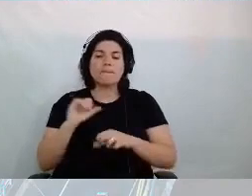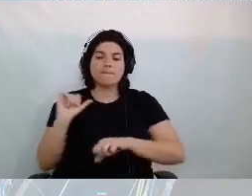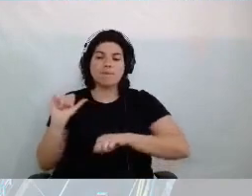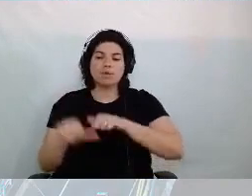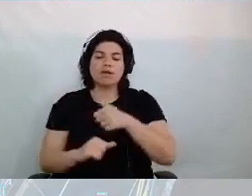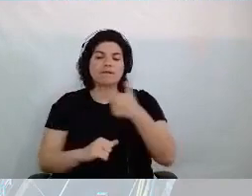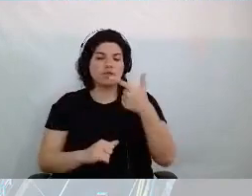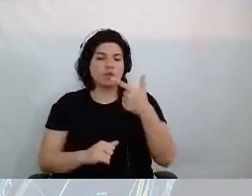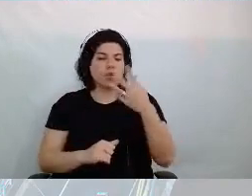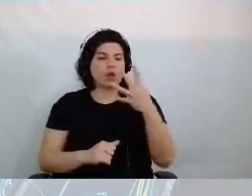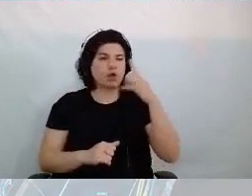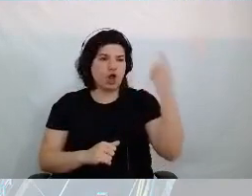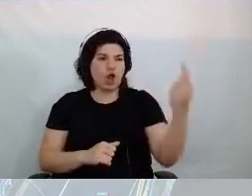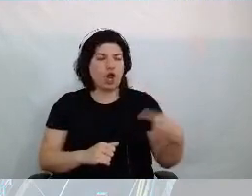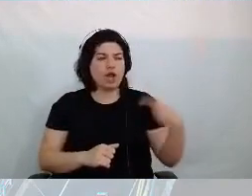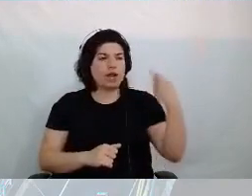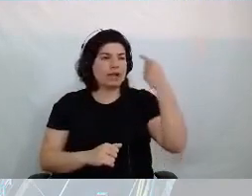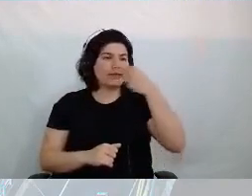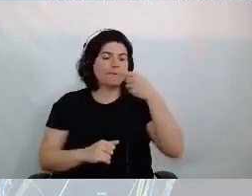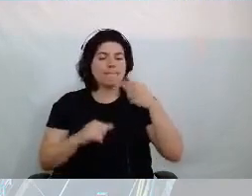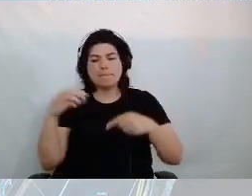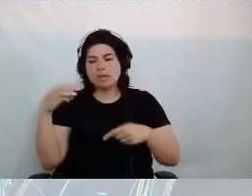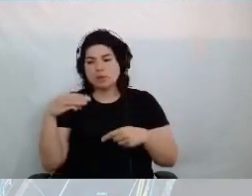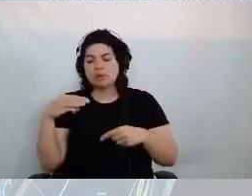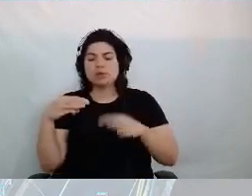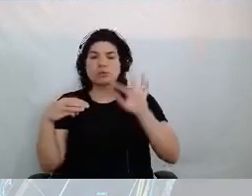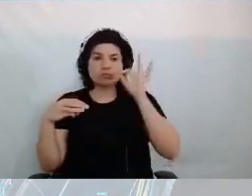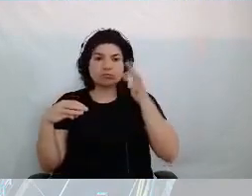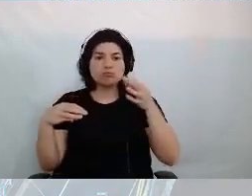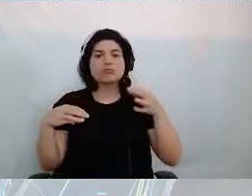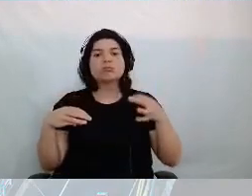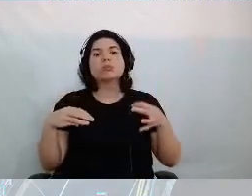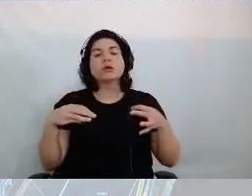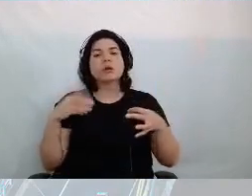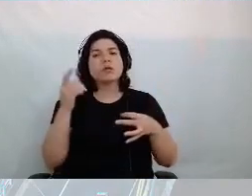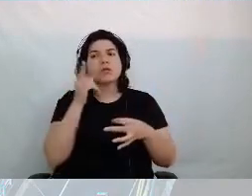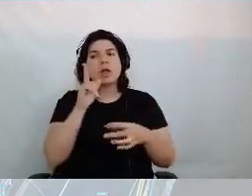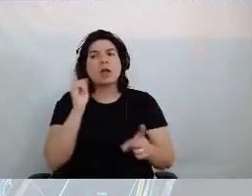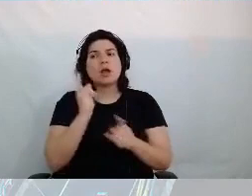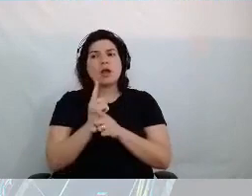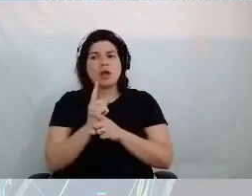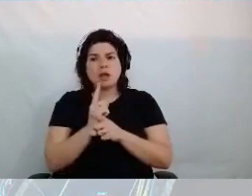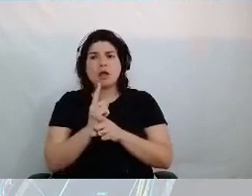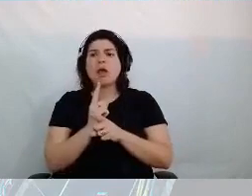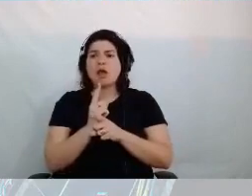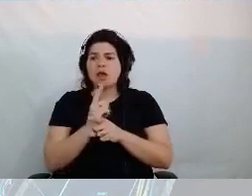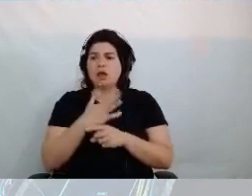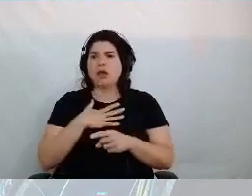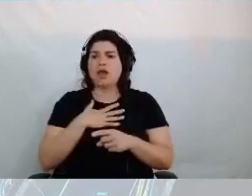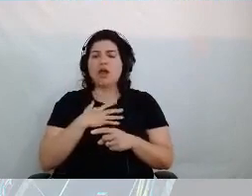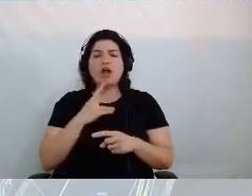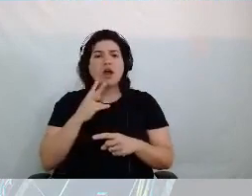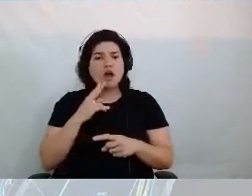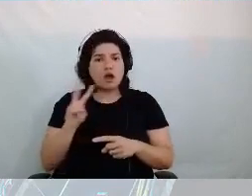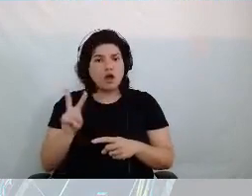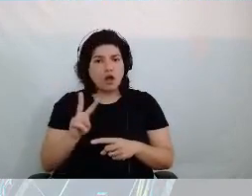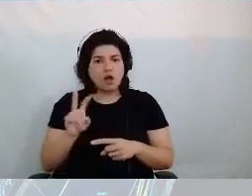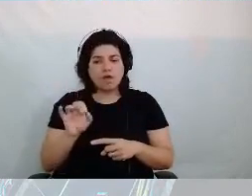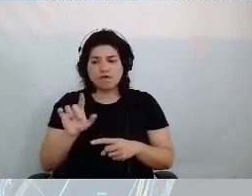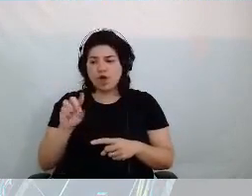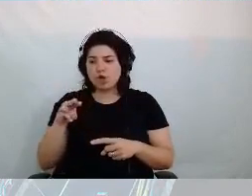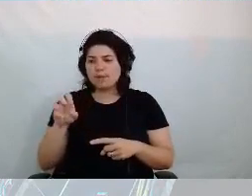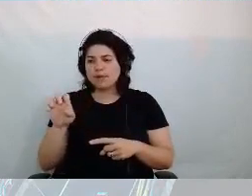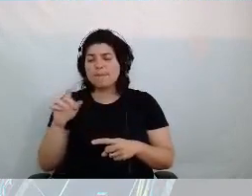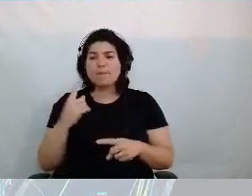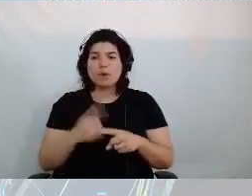horas em minutos, vou transformar minutos em segundos e vou achar ali qual que é o meu volume. Errado, porque esse volume de 10 milhões,